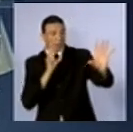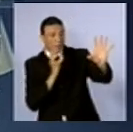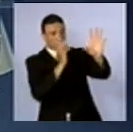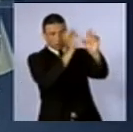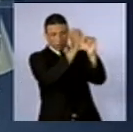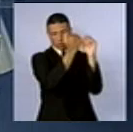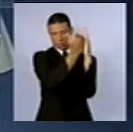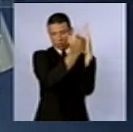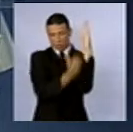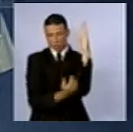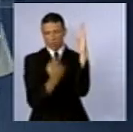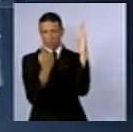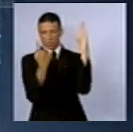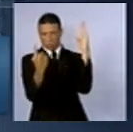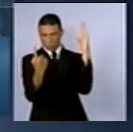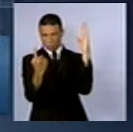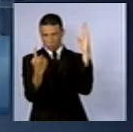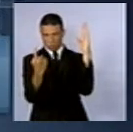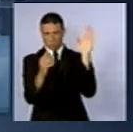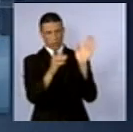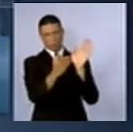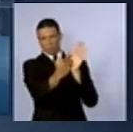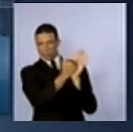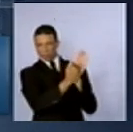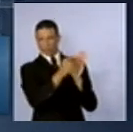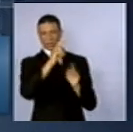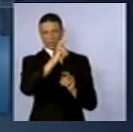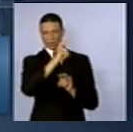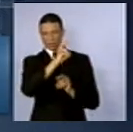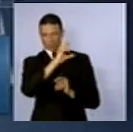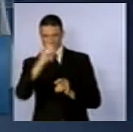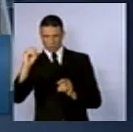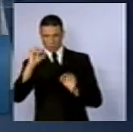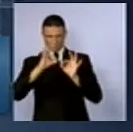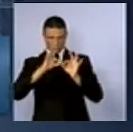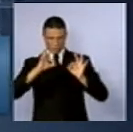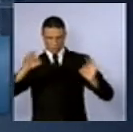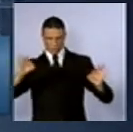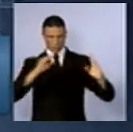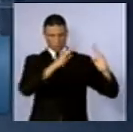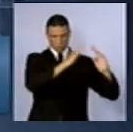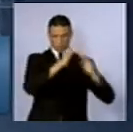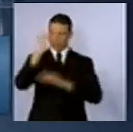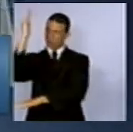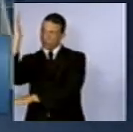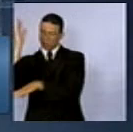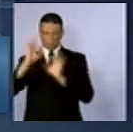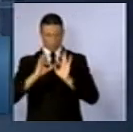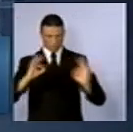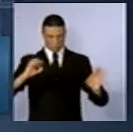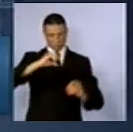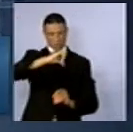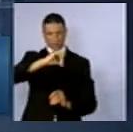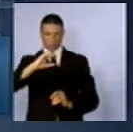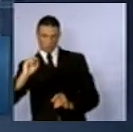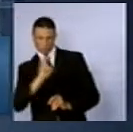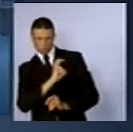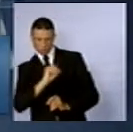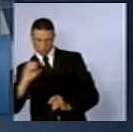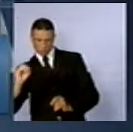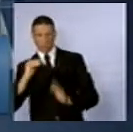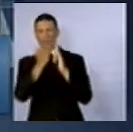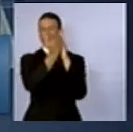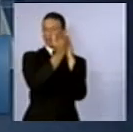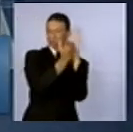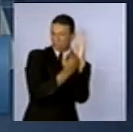abaixo de um naquele estrato de 500 a 99 m de residências nesse situadas nessa distância né